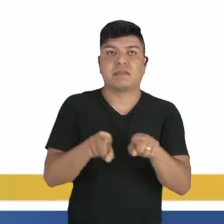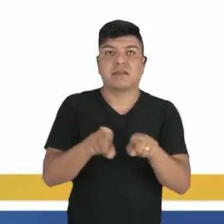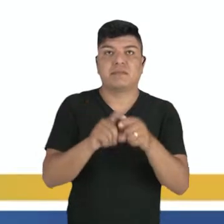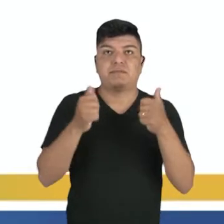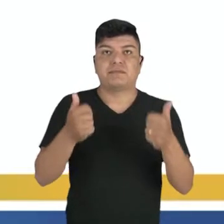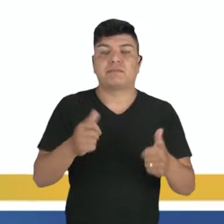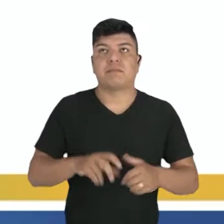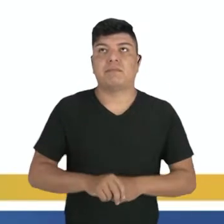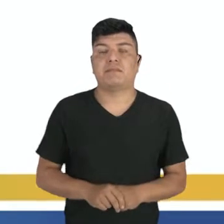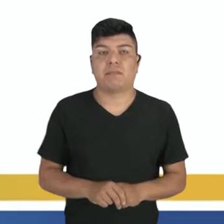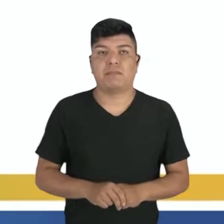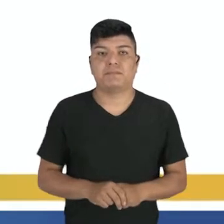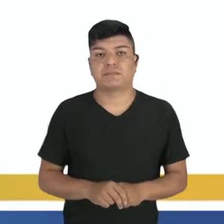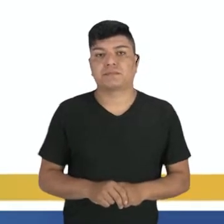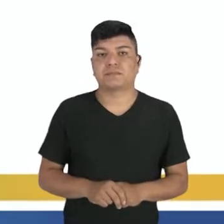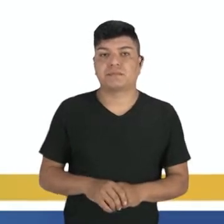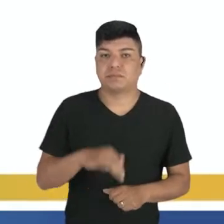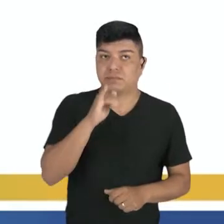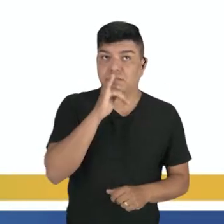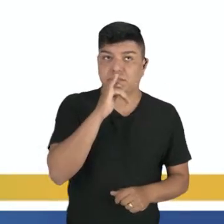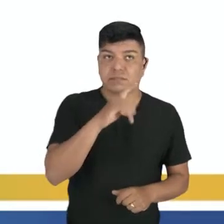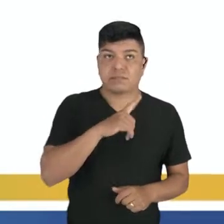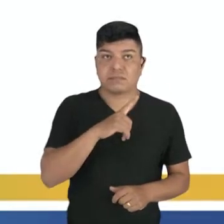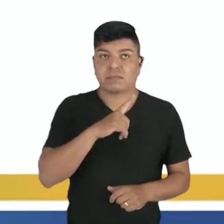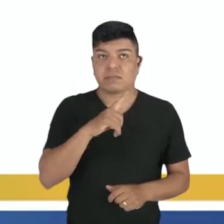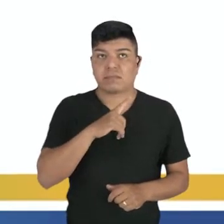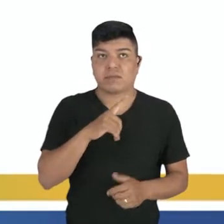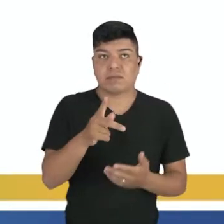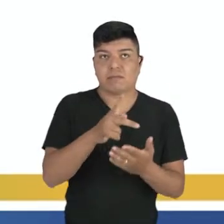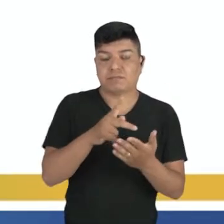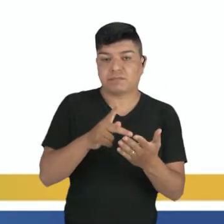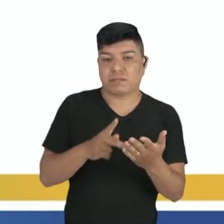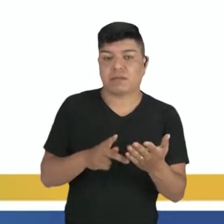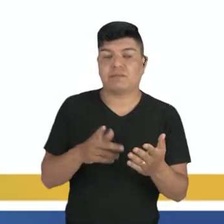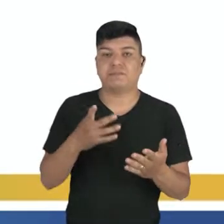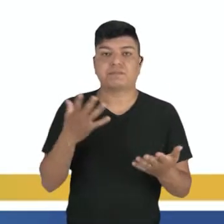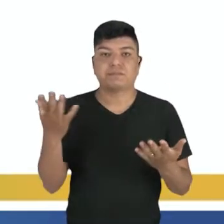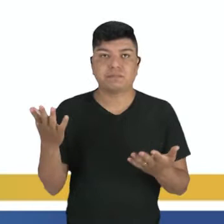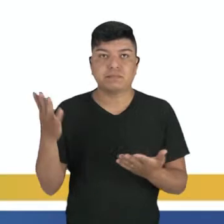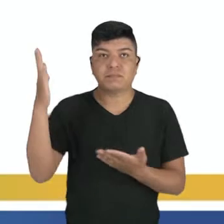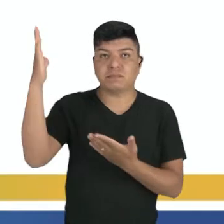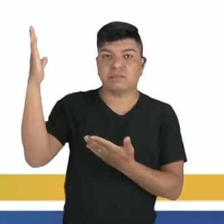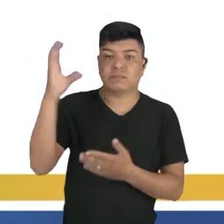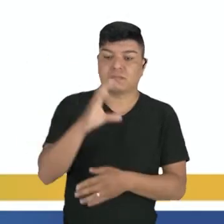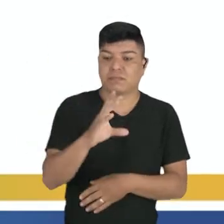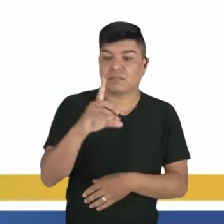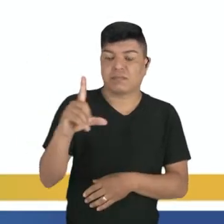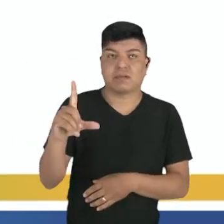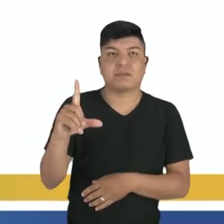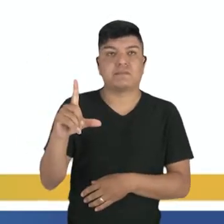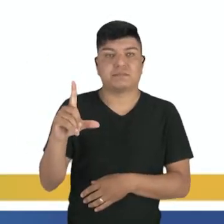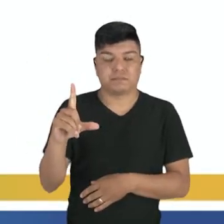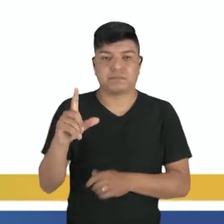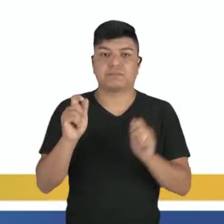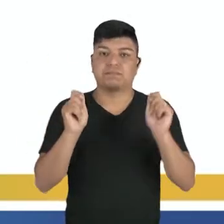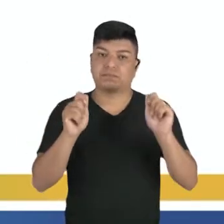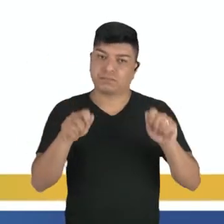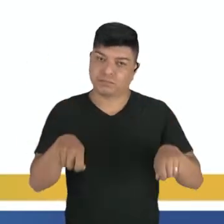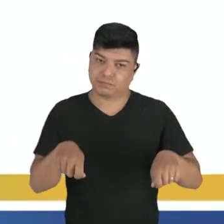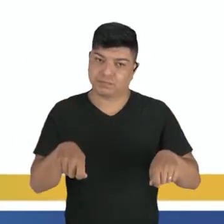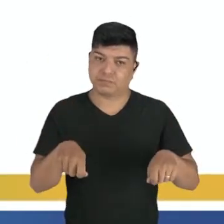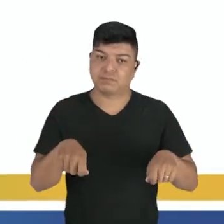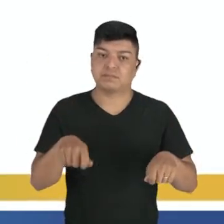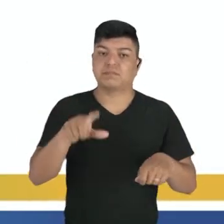tá certo? Então, tipos de poesias, né, trovadoresca. Nós temos aqui uma classificação, né? As cantigas, elas podiam